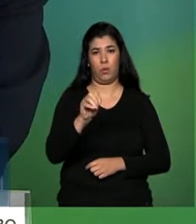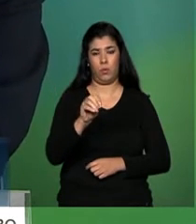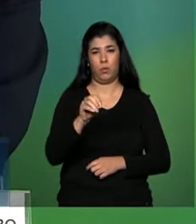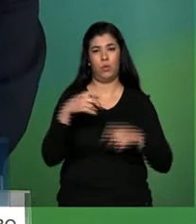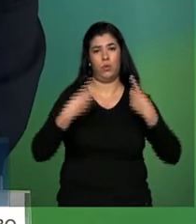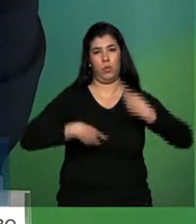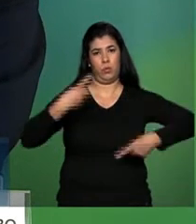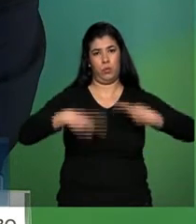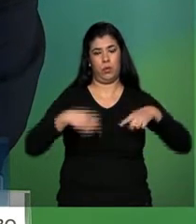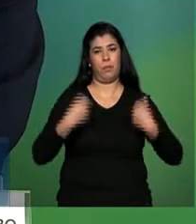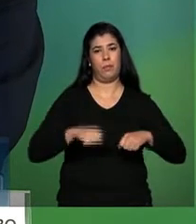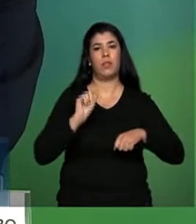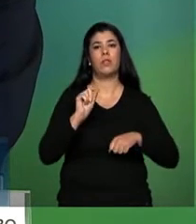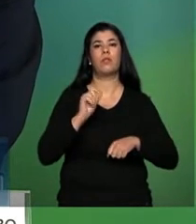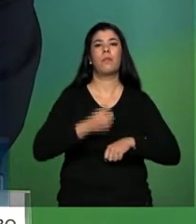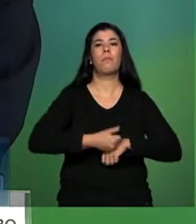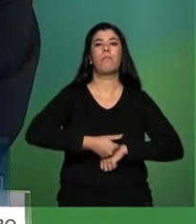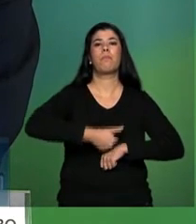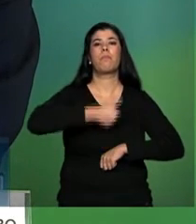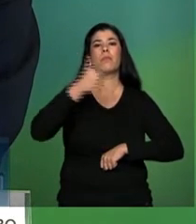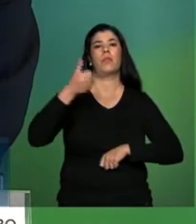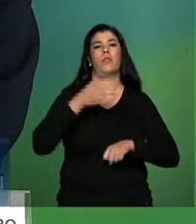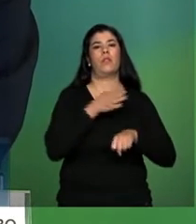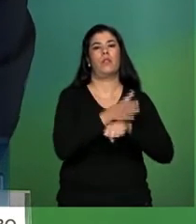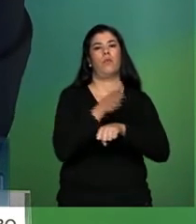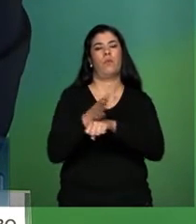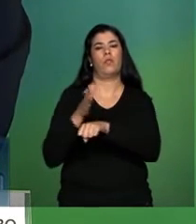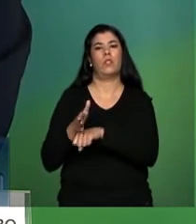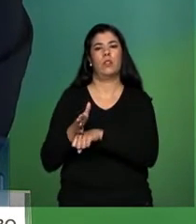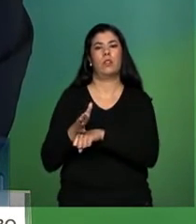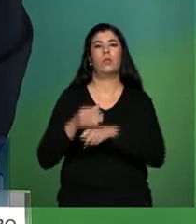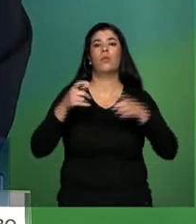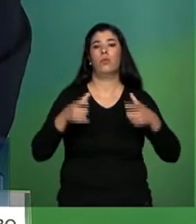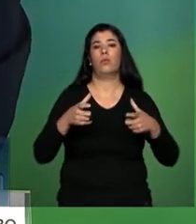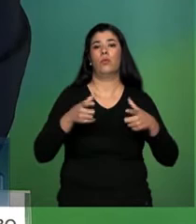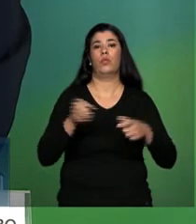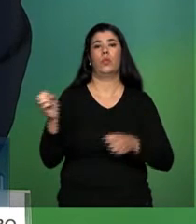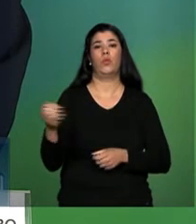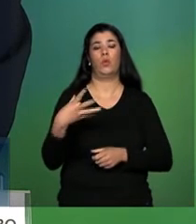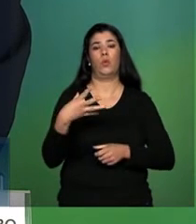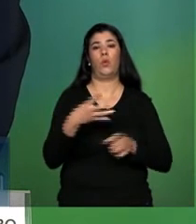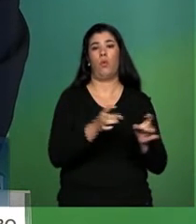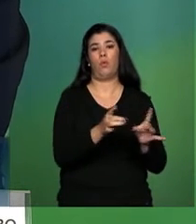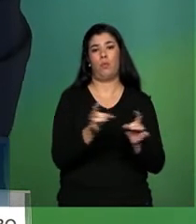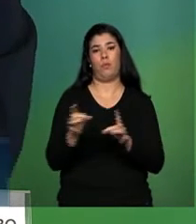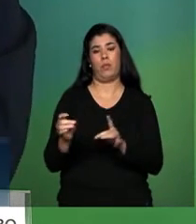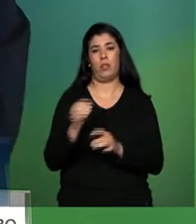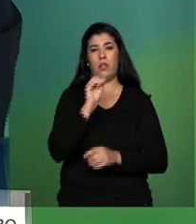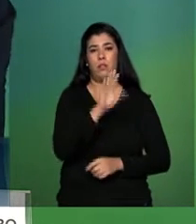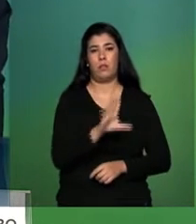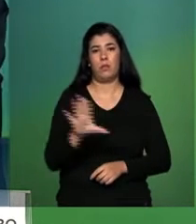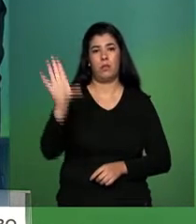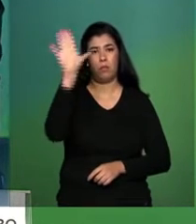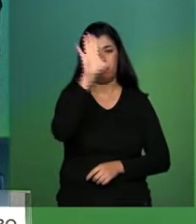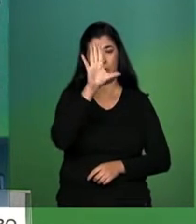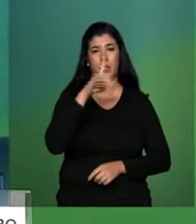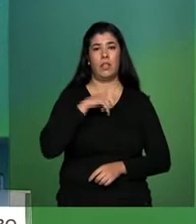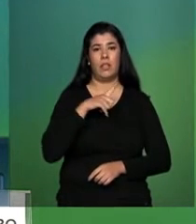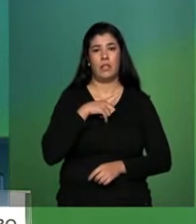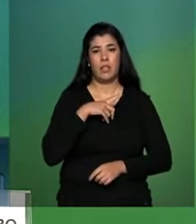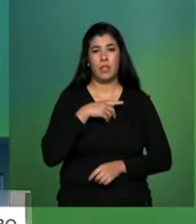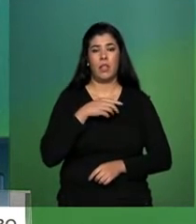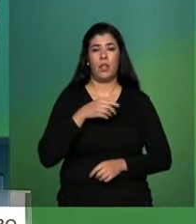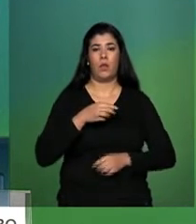precisamos? Melhorar o acesso a mercados. E, nesse sentido, junto com o MAPA, nós temos uma estratégia